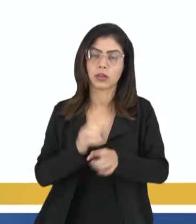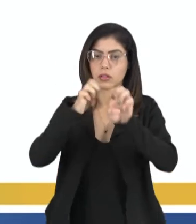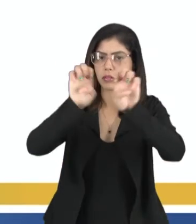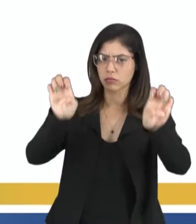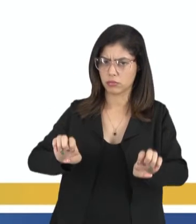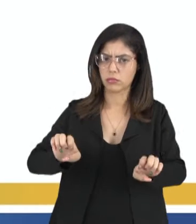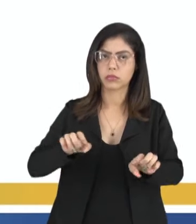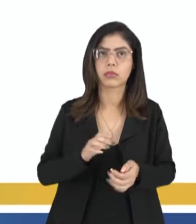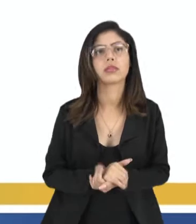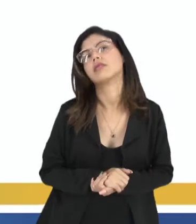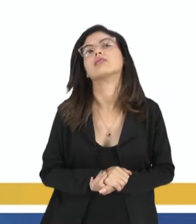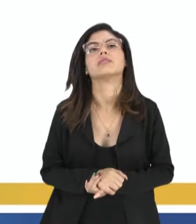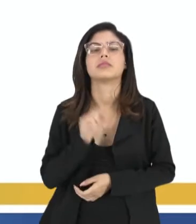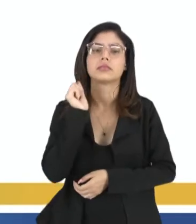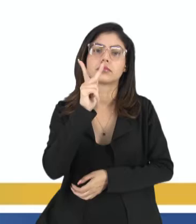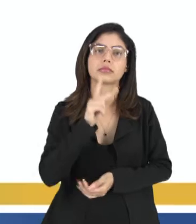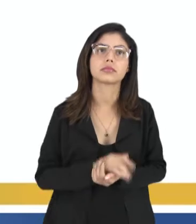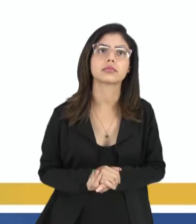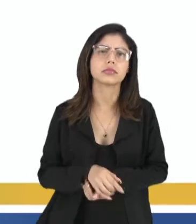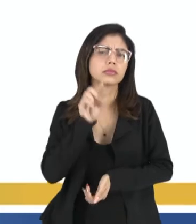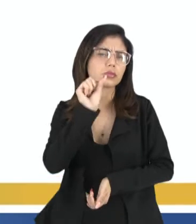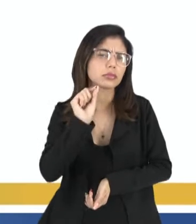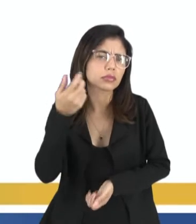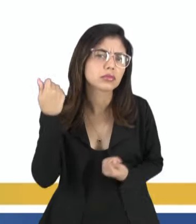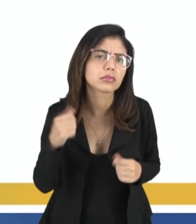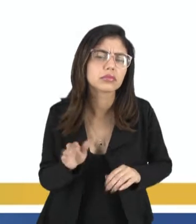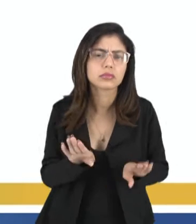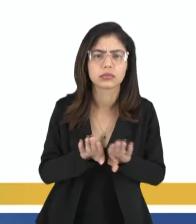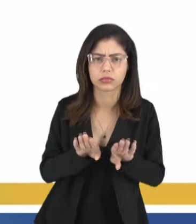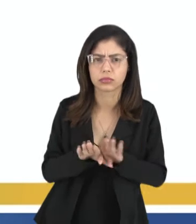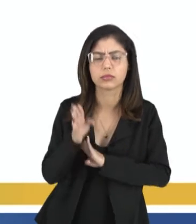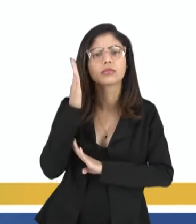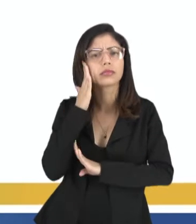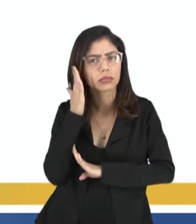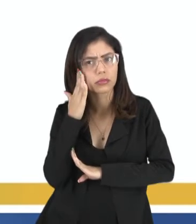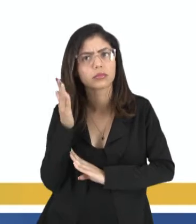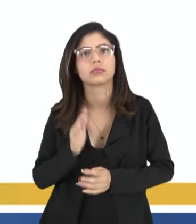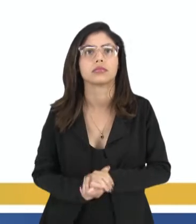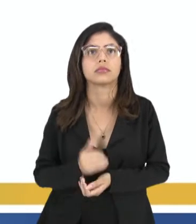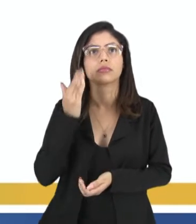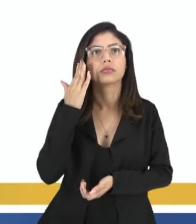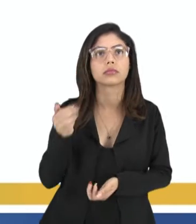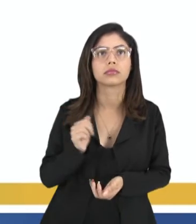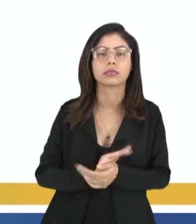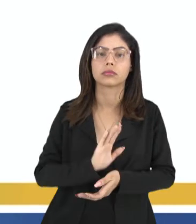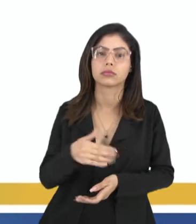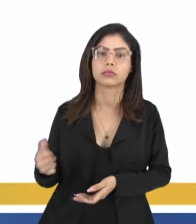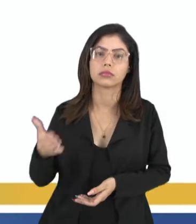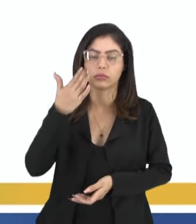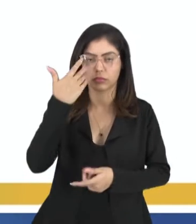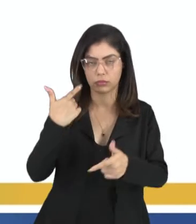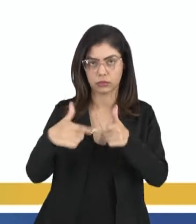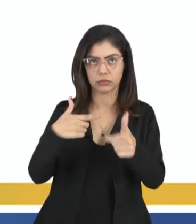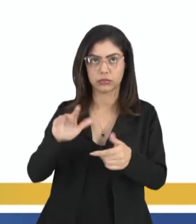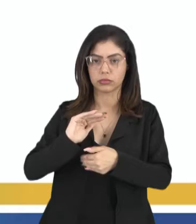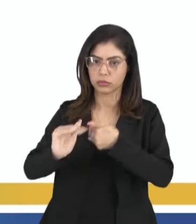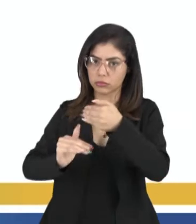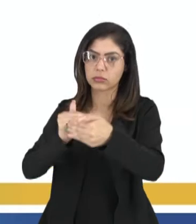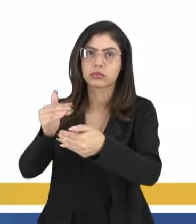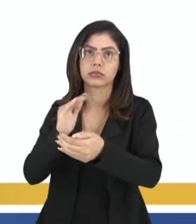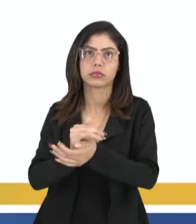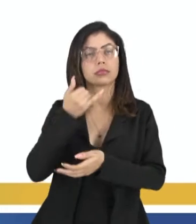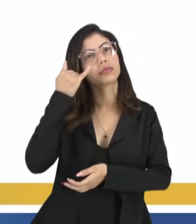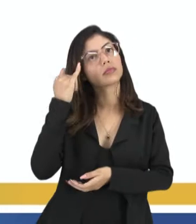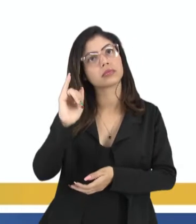ok? Então, vamos lá. O que a gente precisa também estar relembrando quando a gente trabalhou a evolução da ideia